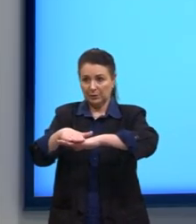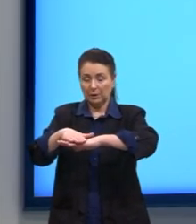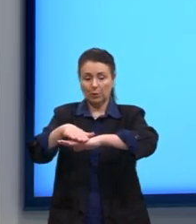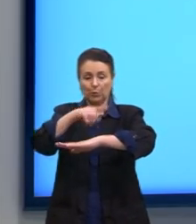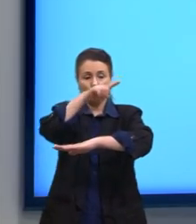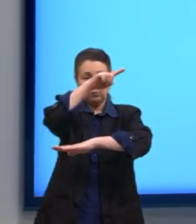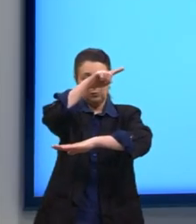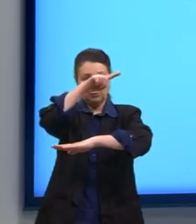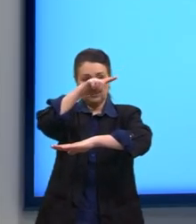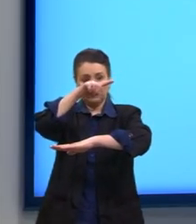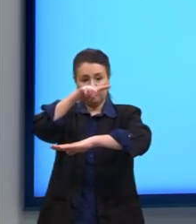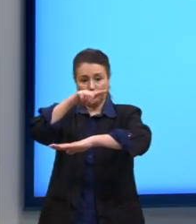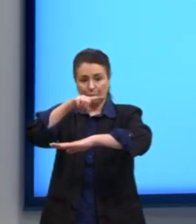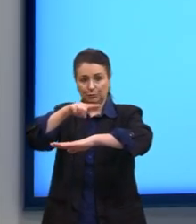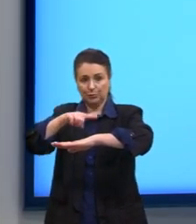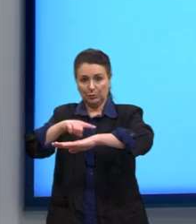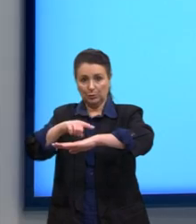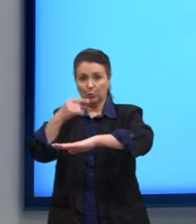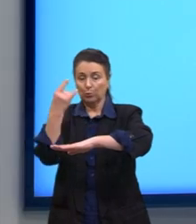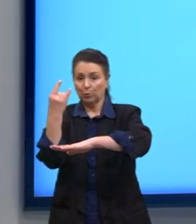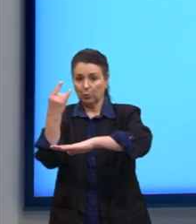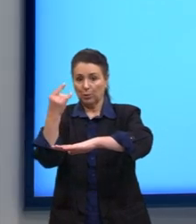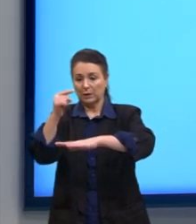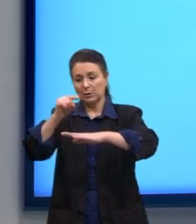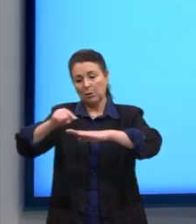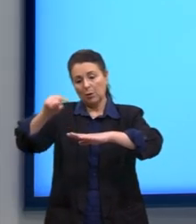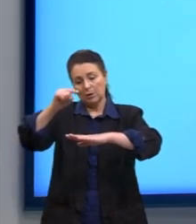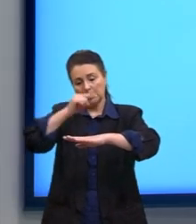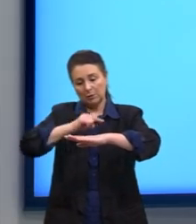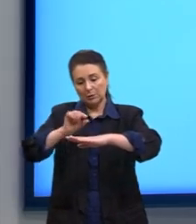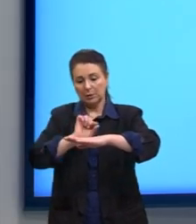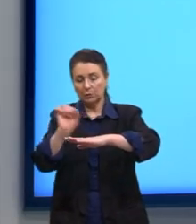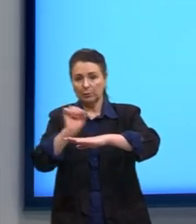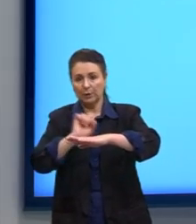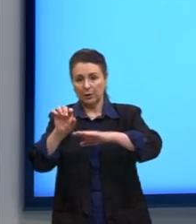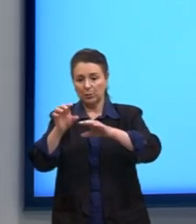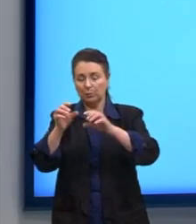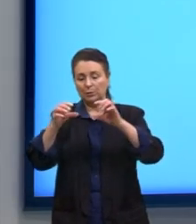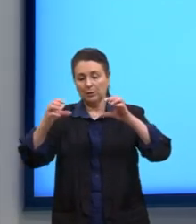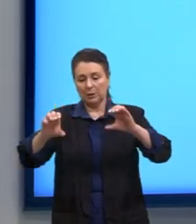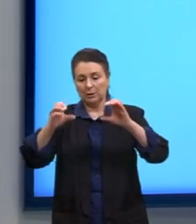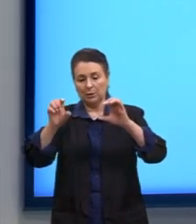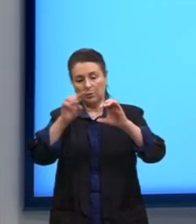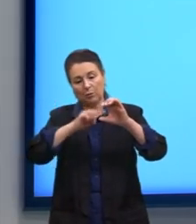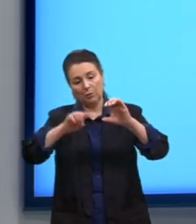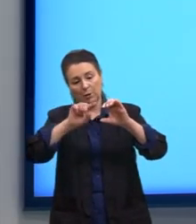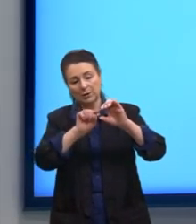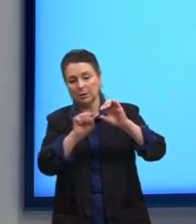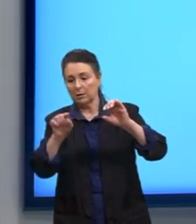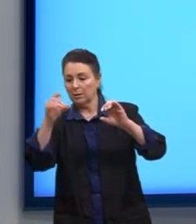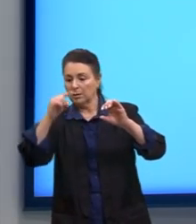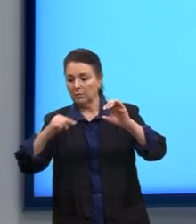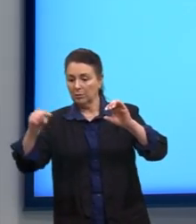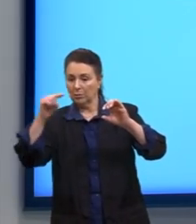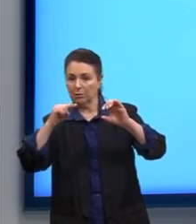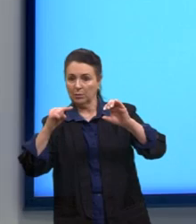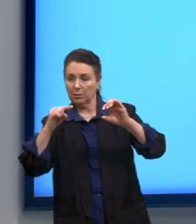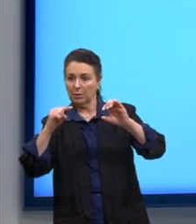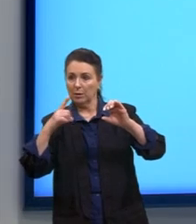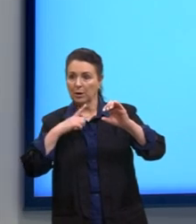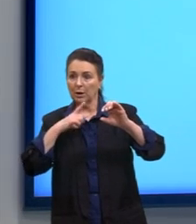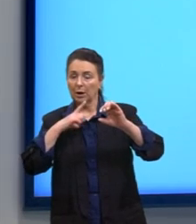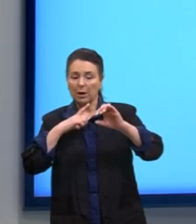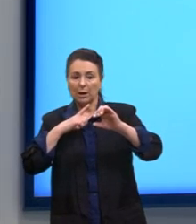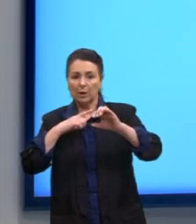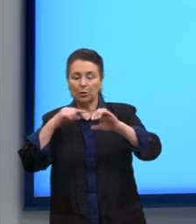de um Duas Rodas em uma haste aqui no meio segurando elas vejam que essa roda aqui ela chegou na grama